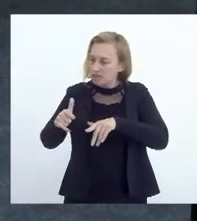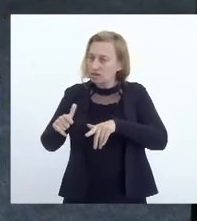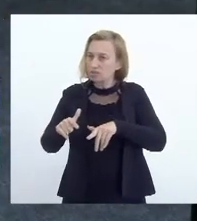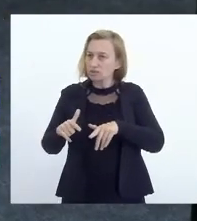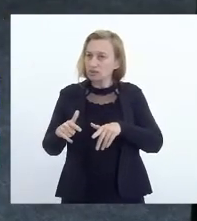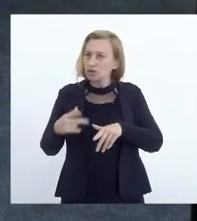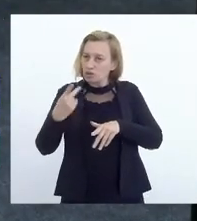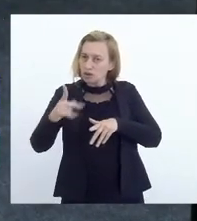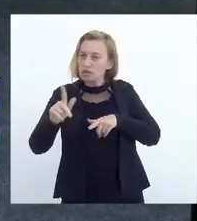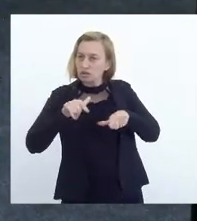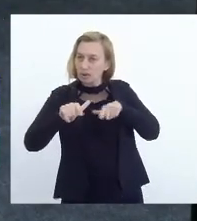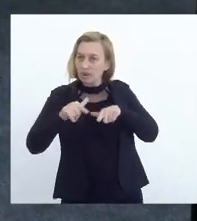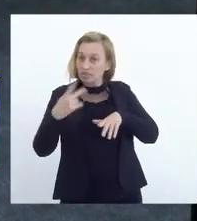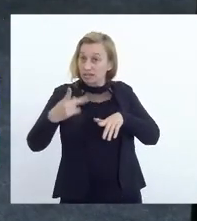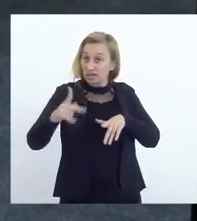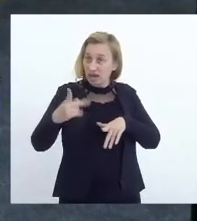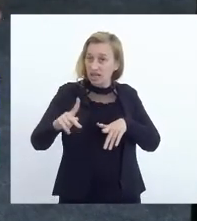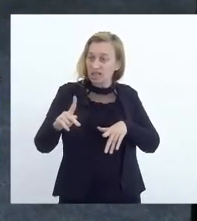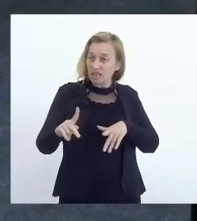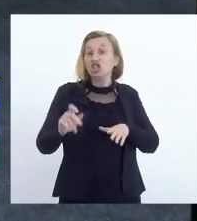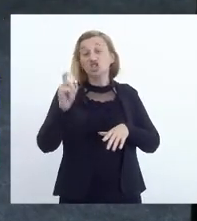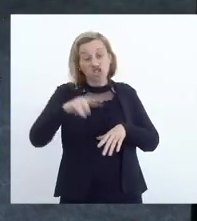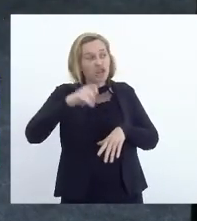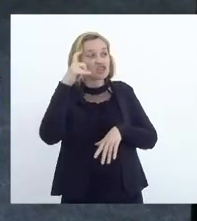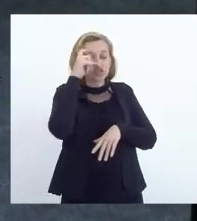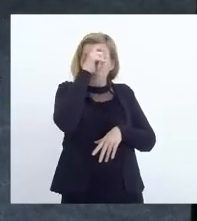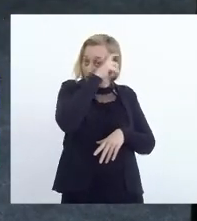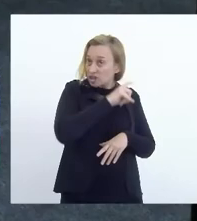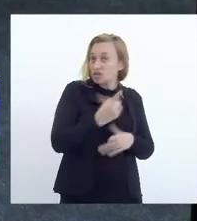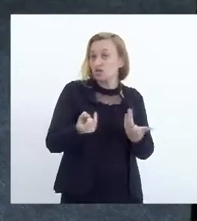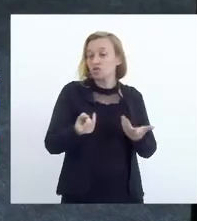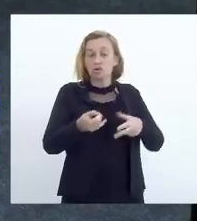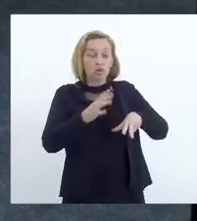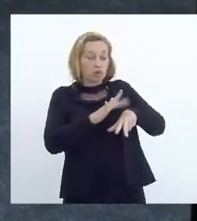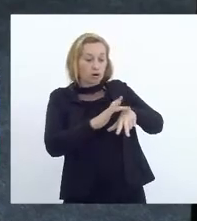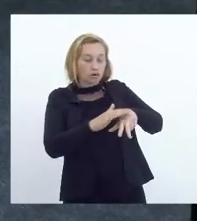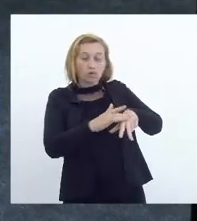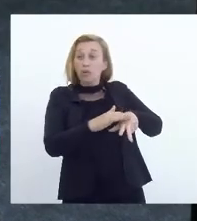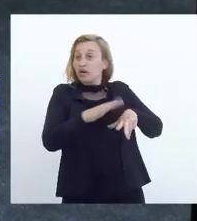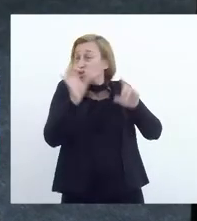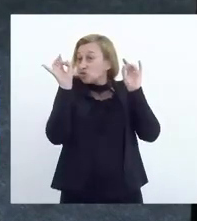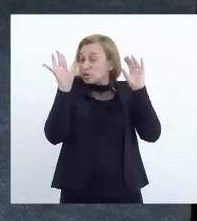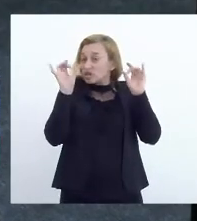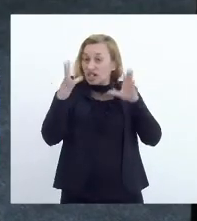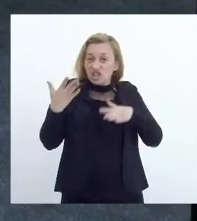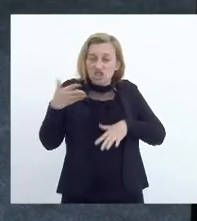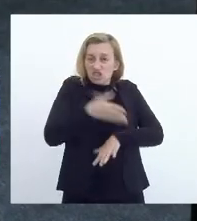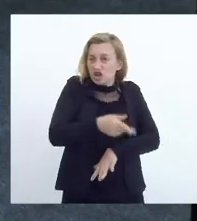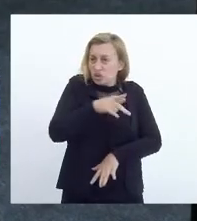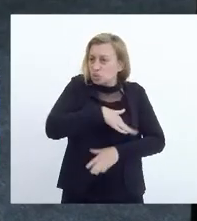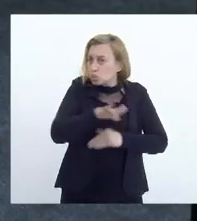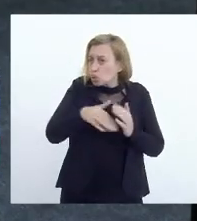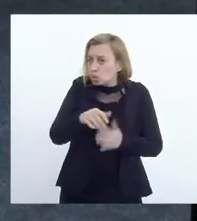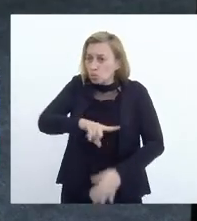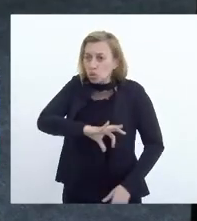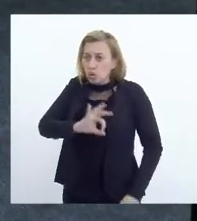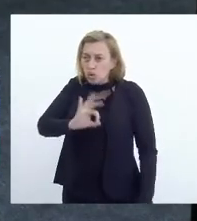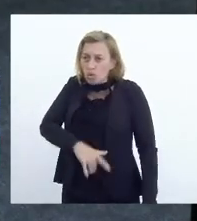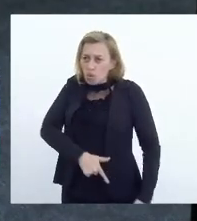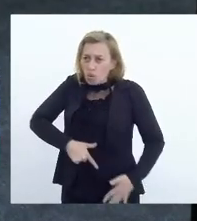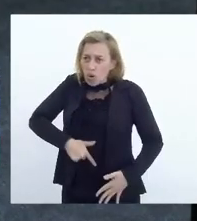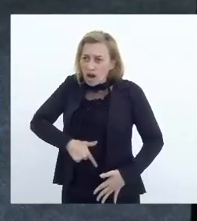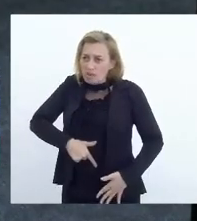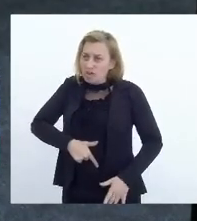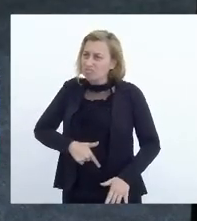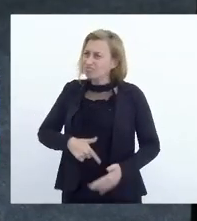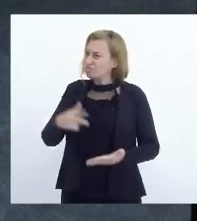desempenhando a função dele, numa situação já difícil, que trata com pacientes especiais, e chega todo mundo armado, e não acontece nada, então acho que nós